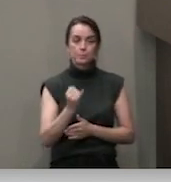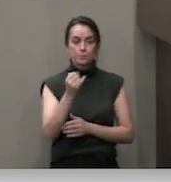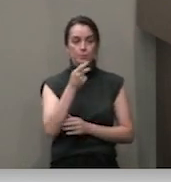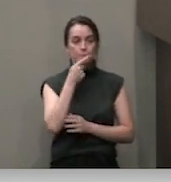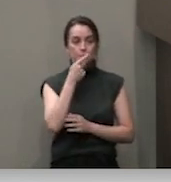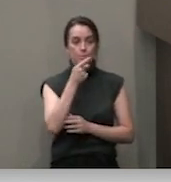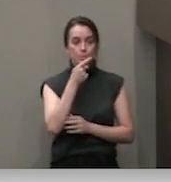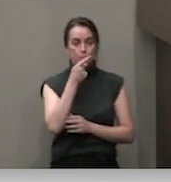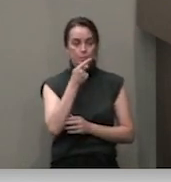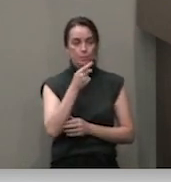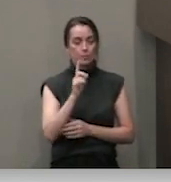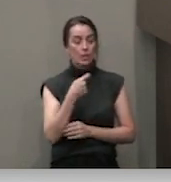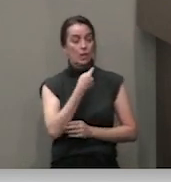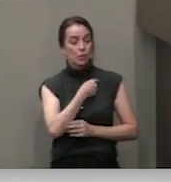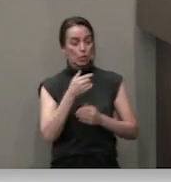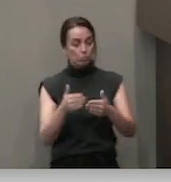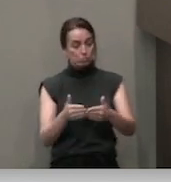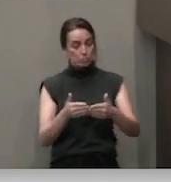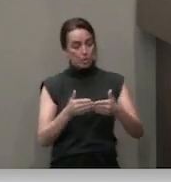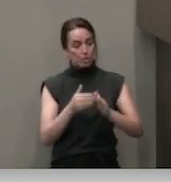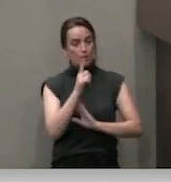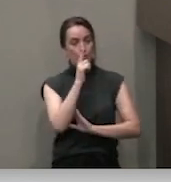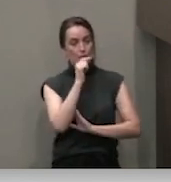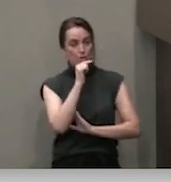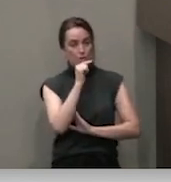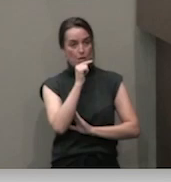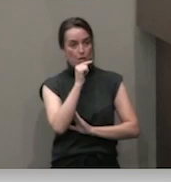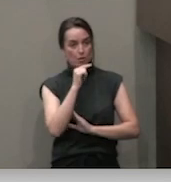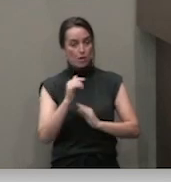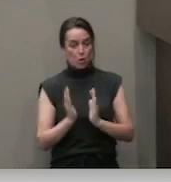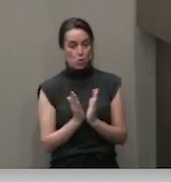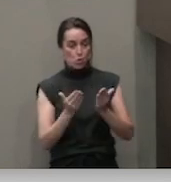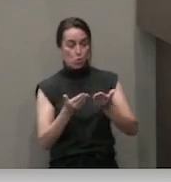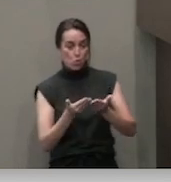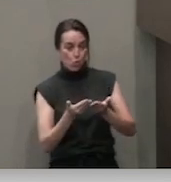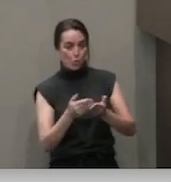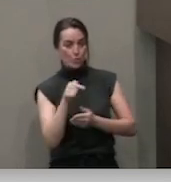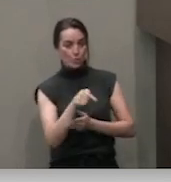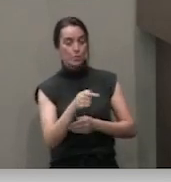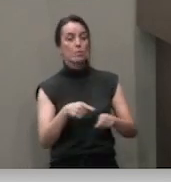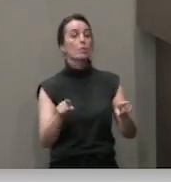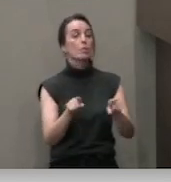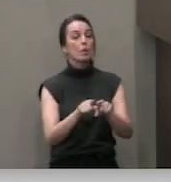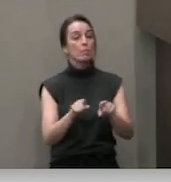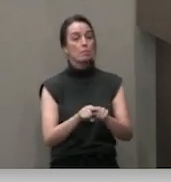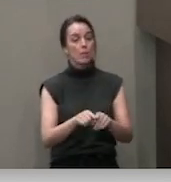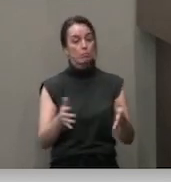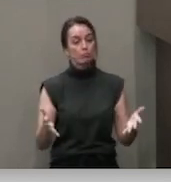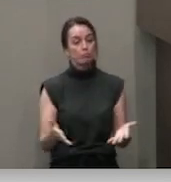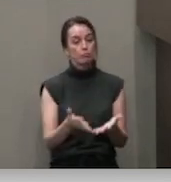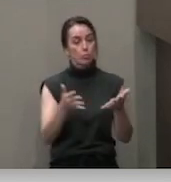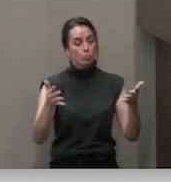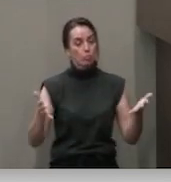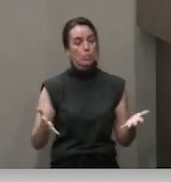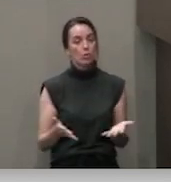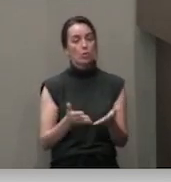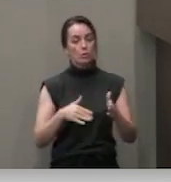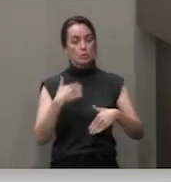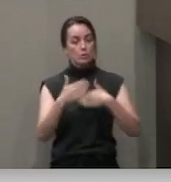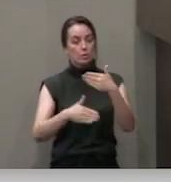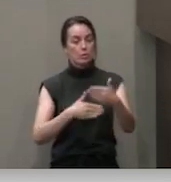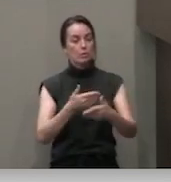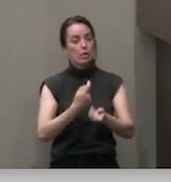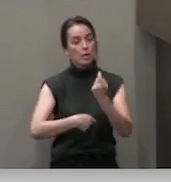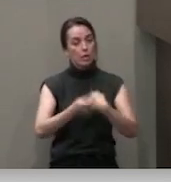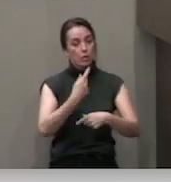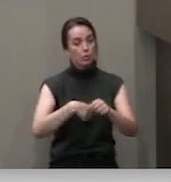que ao preservar nossos recursos hídricos o comitê também promove o desenvolvimento econômico e social